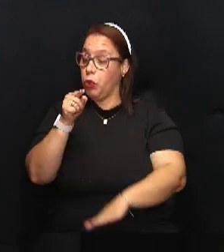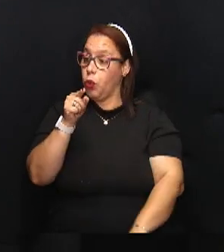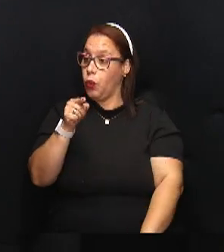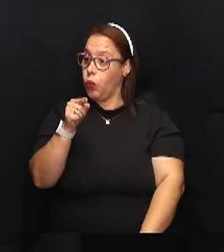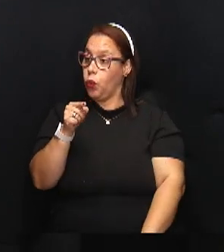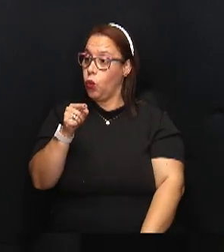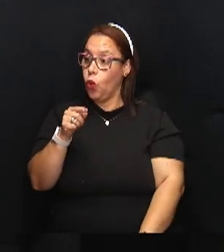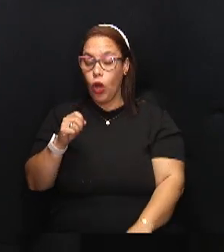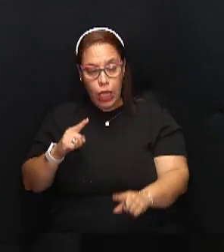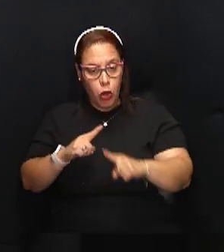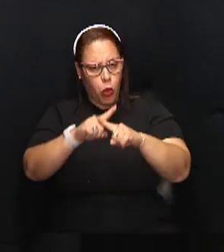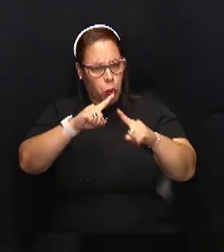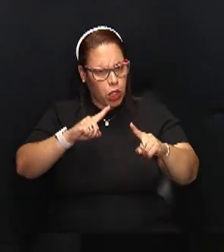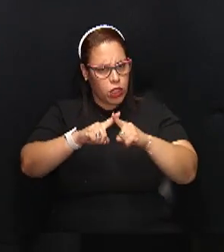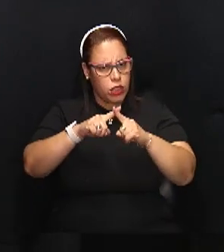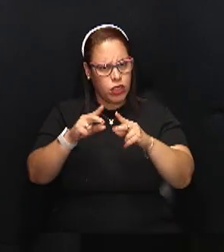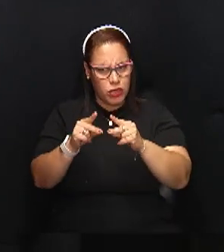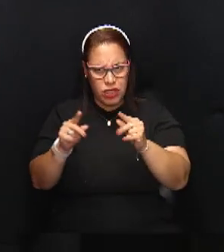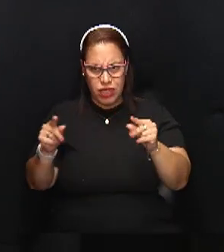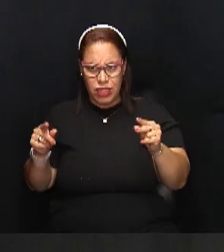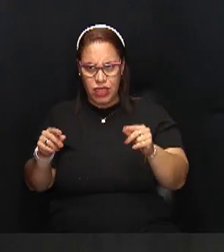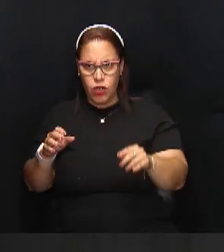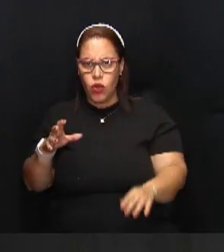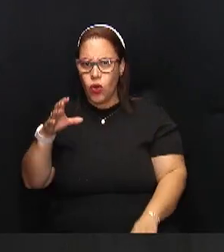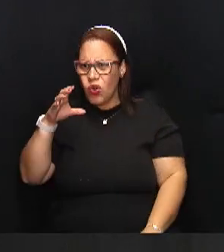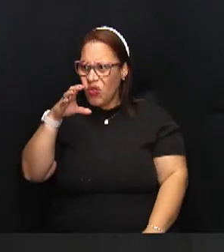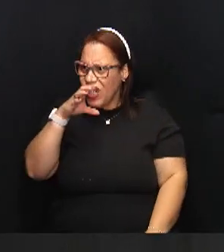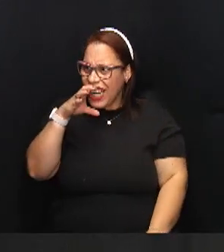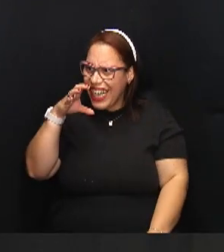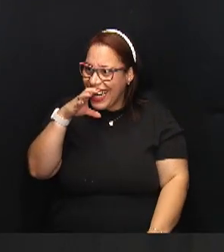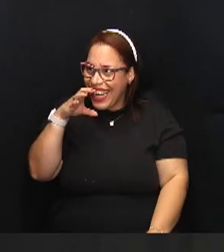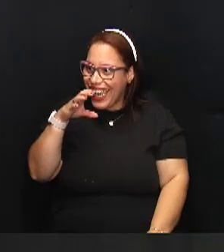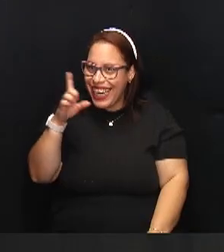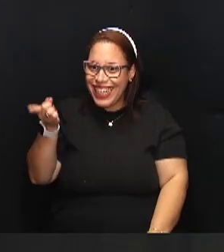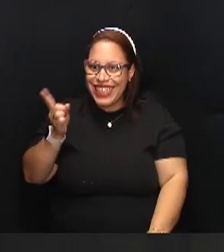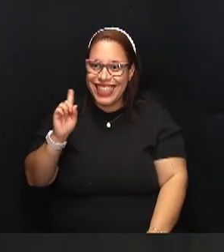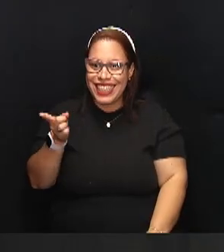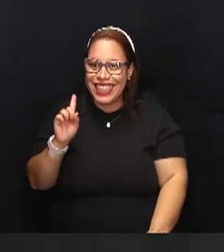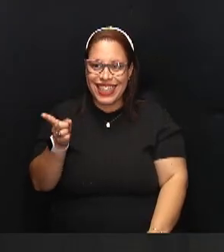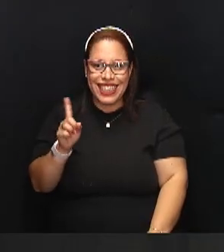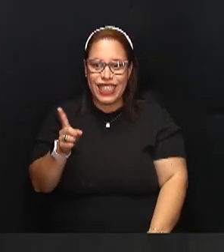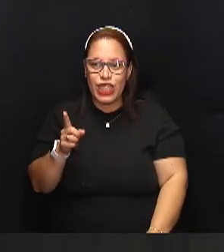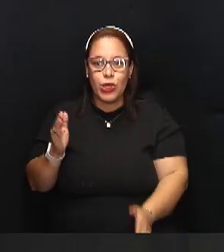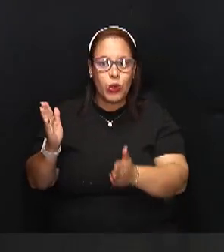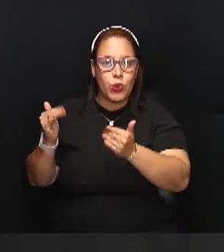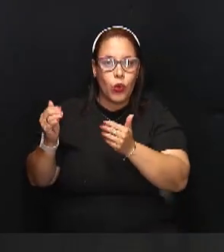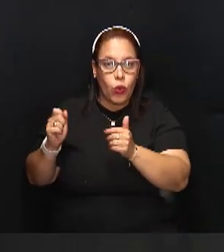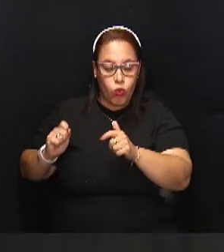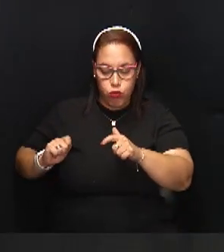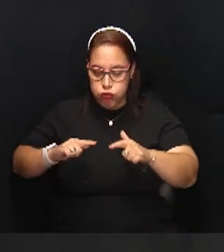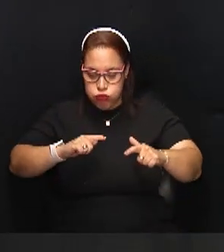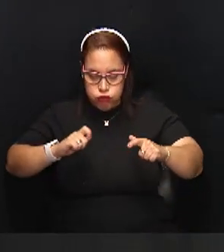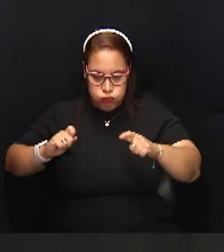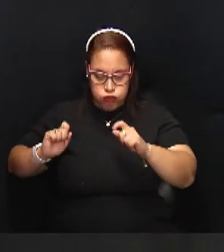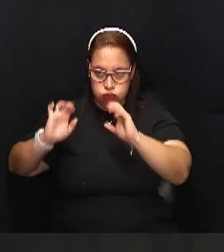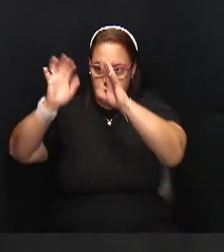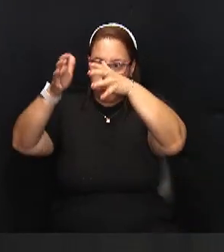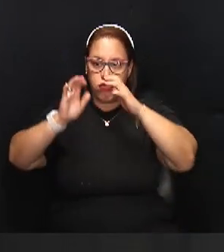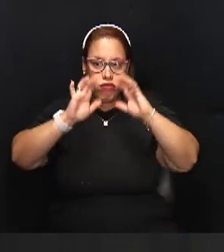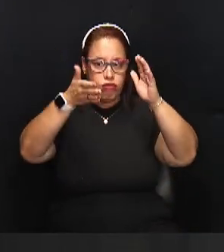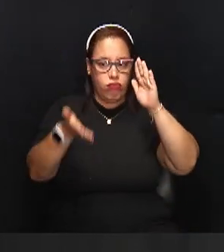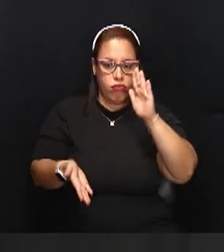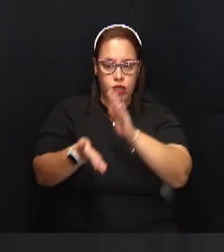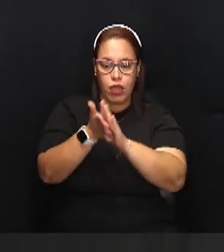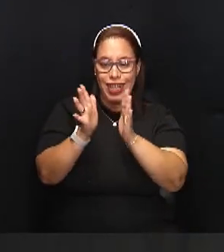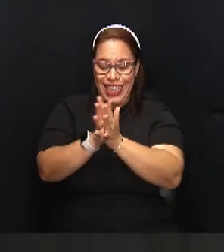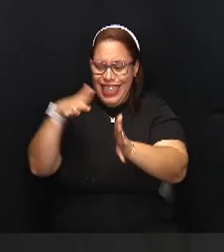você está competindo, a areia não fica quente. As crianças, os jovens, eles conseguem jogar e não se queimam,